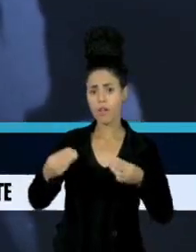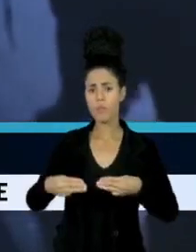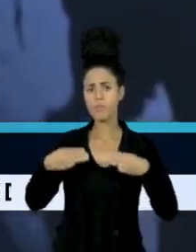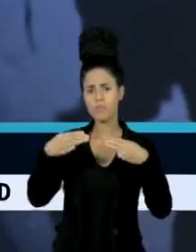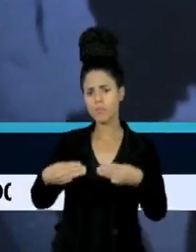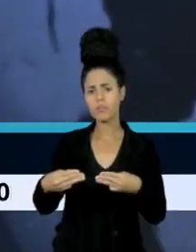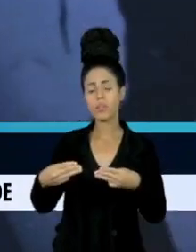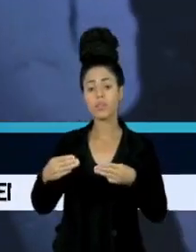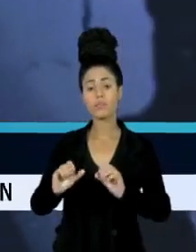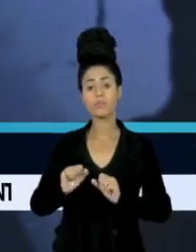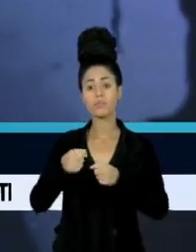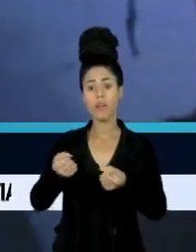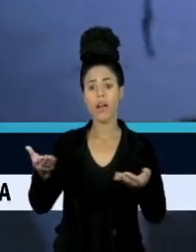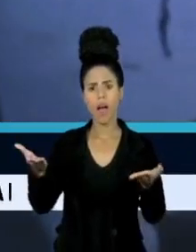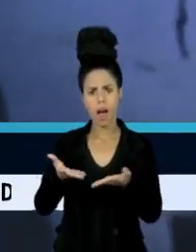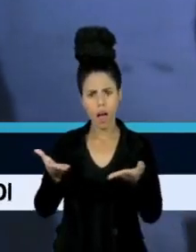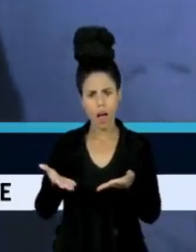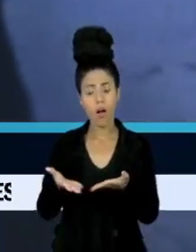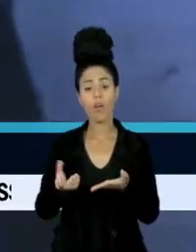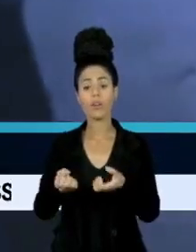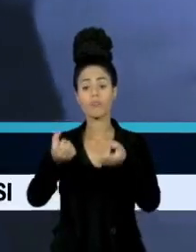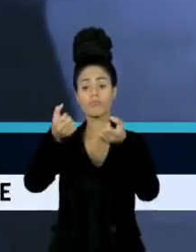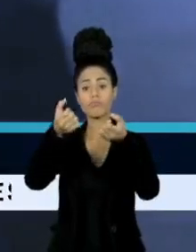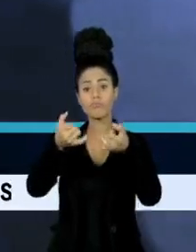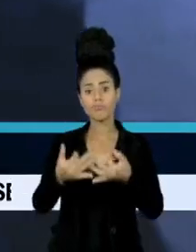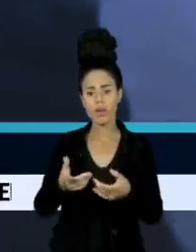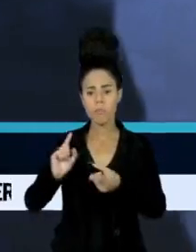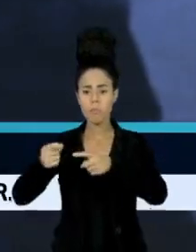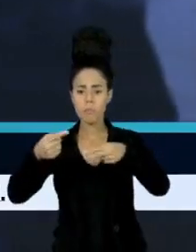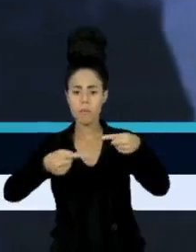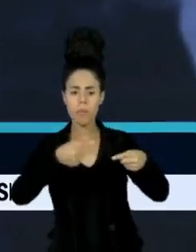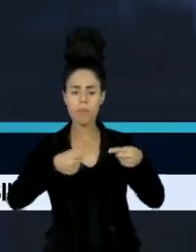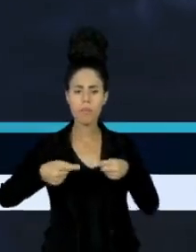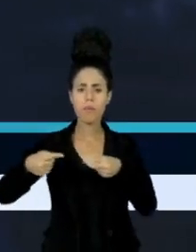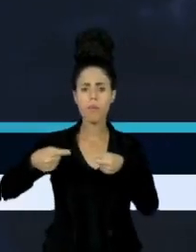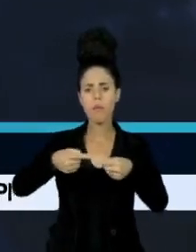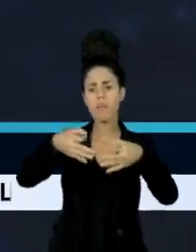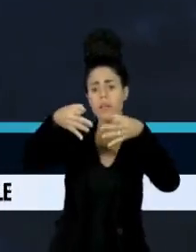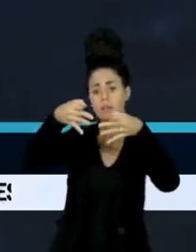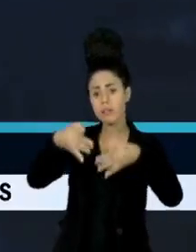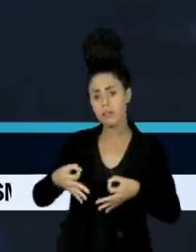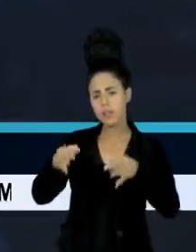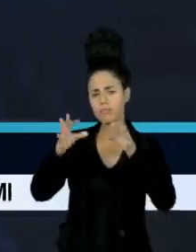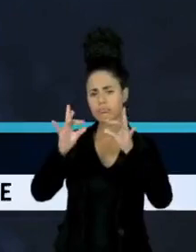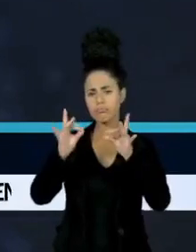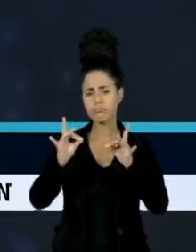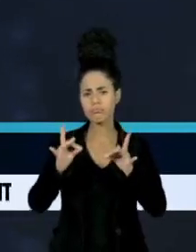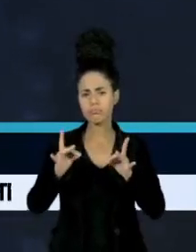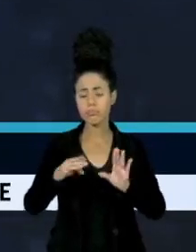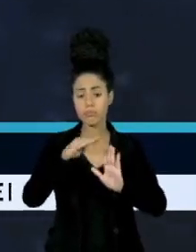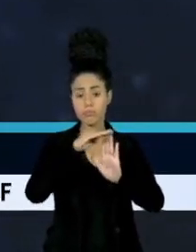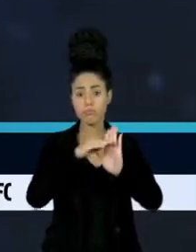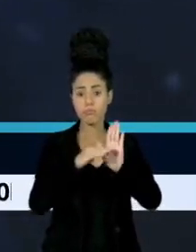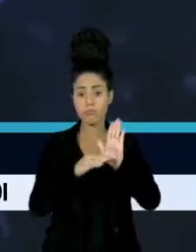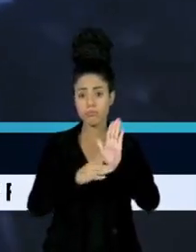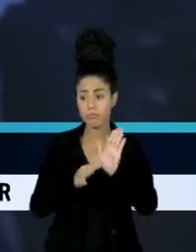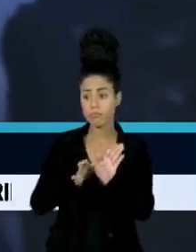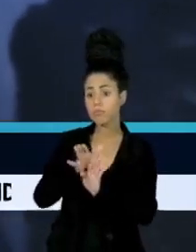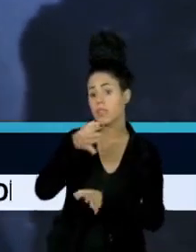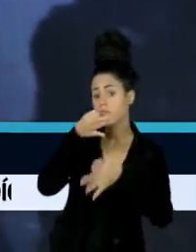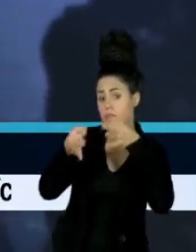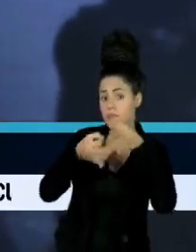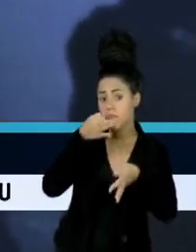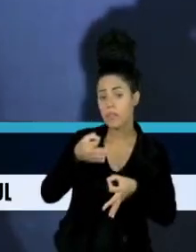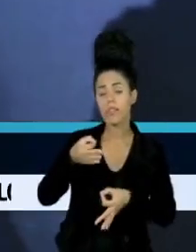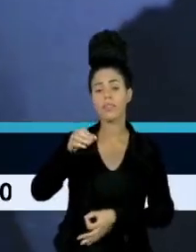ministro da Defesa até agora não foi possível realizar discussões técnicas sobre nenhuma das sete sugestões apresentadas ao